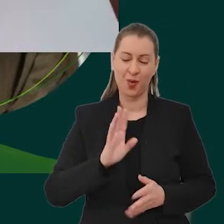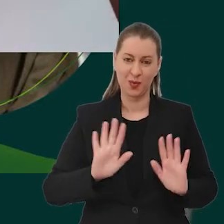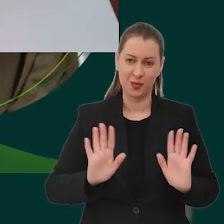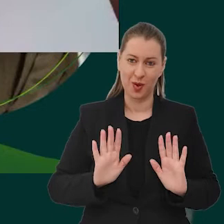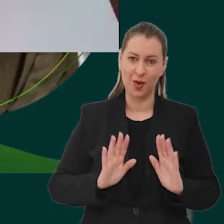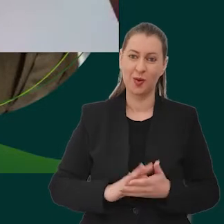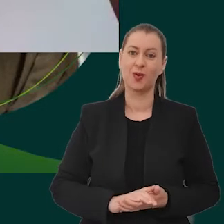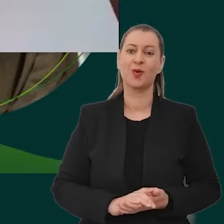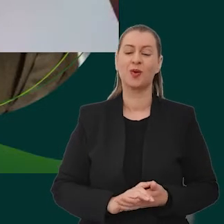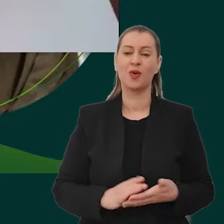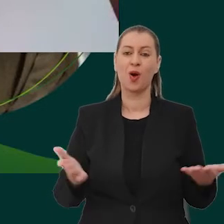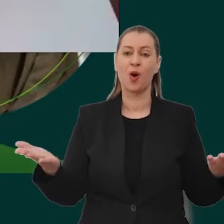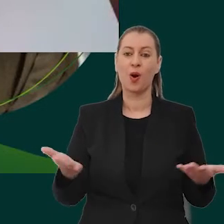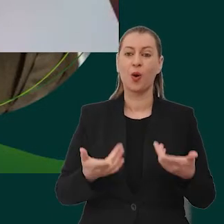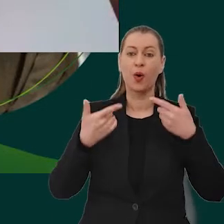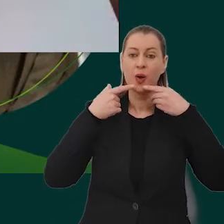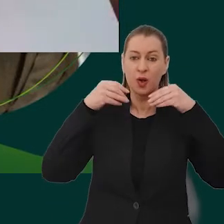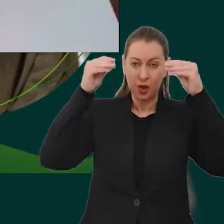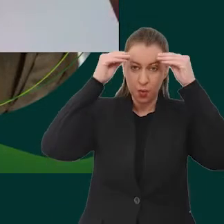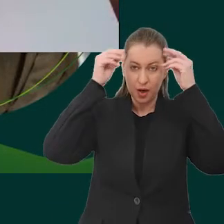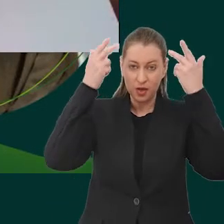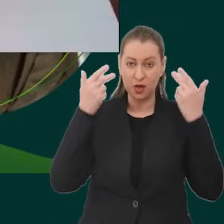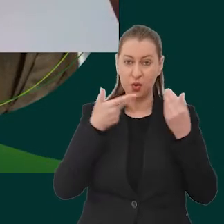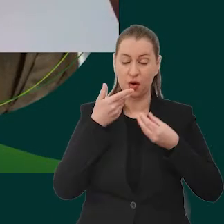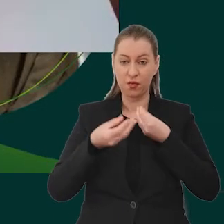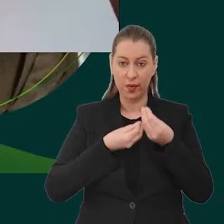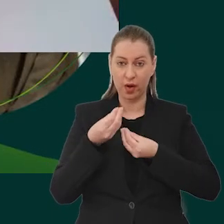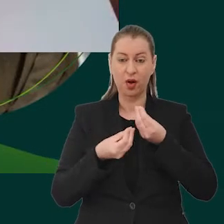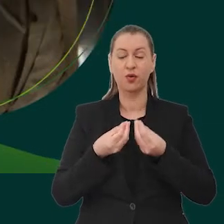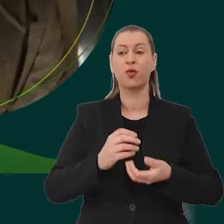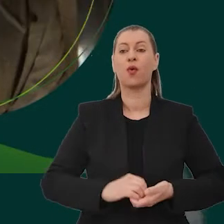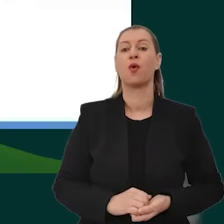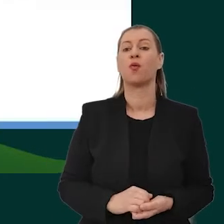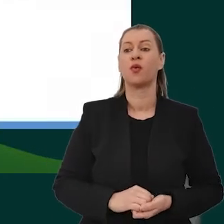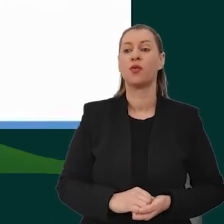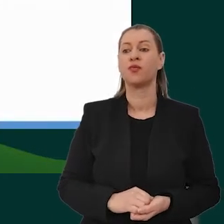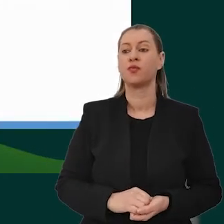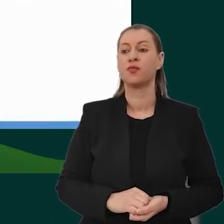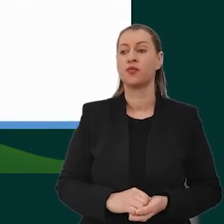Trabalhando com processamento de linguagem natural, a gente